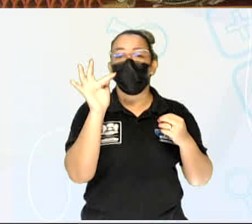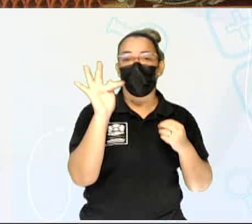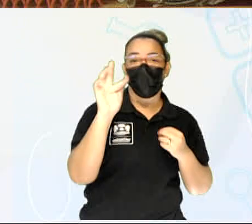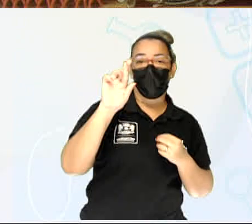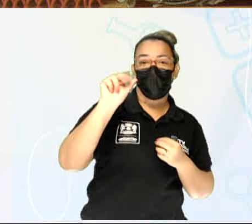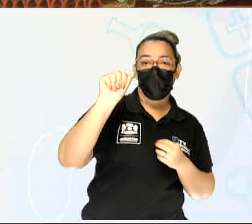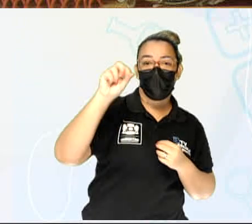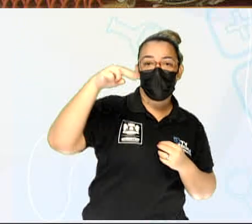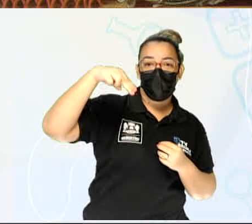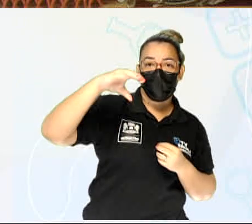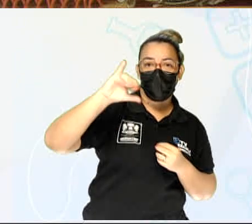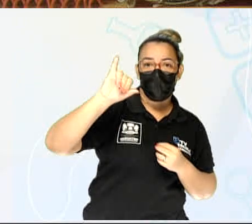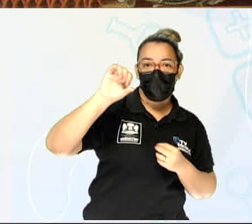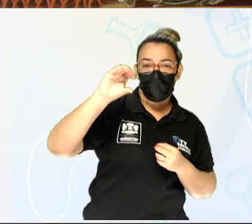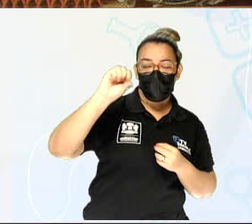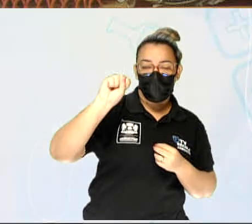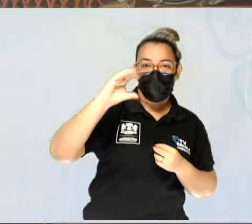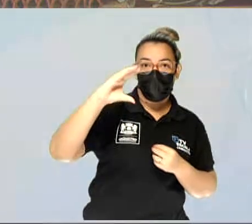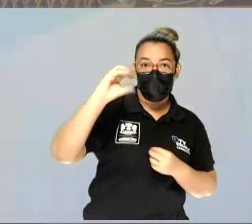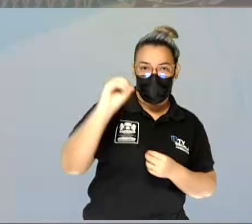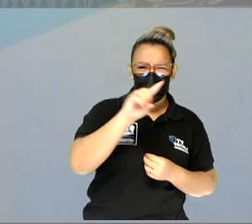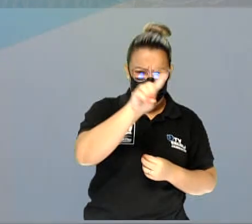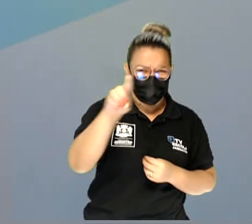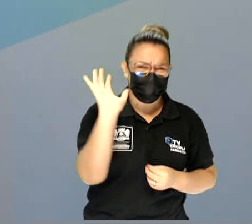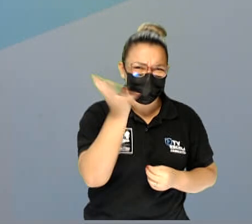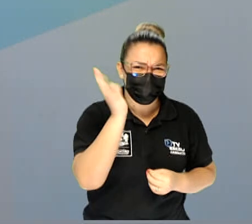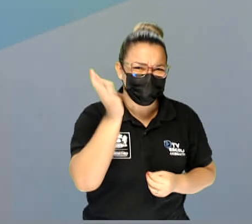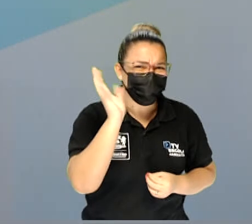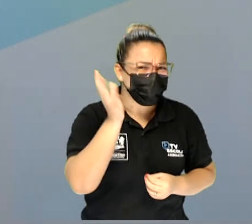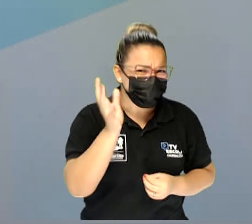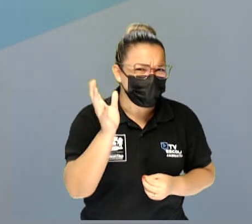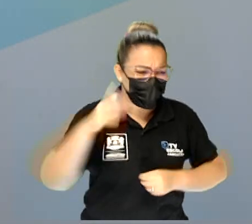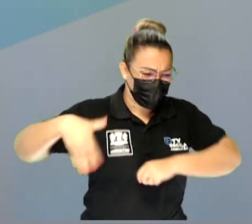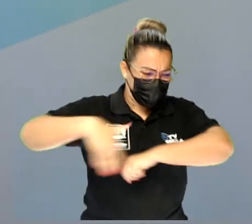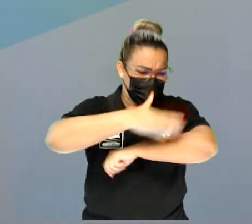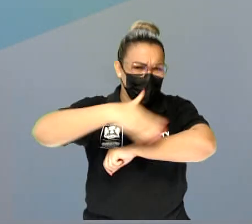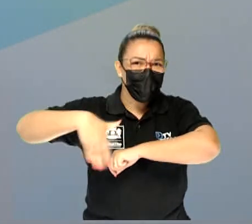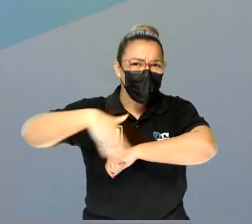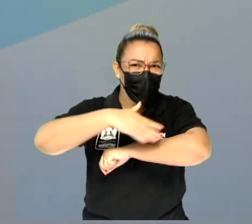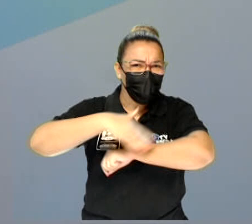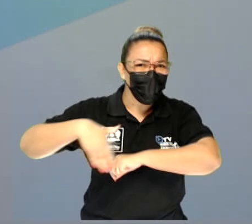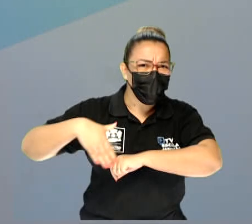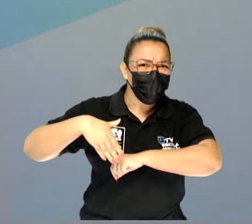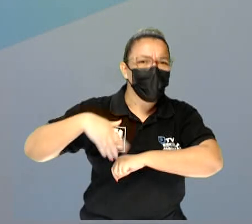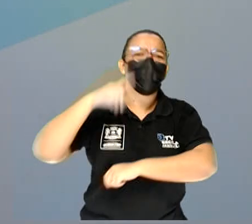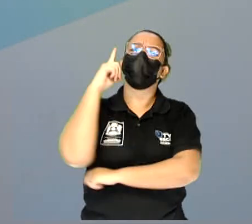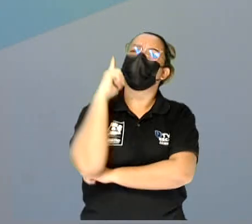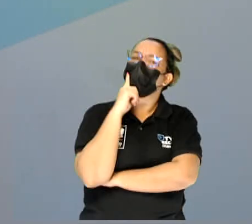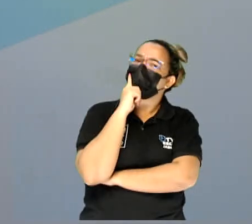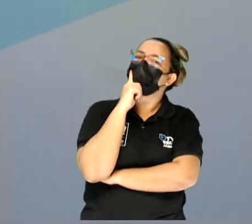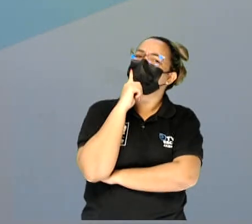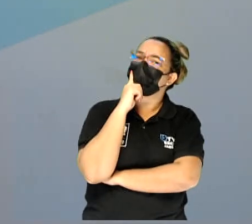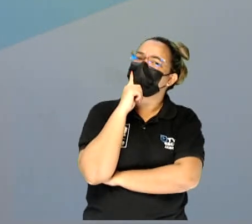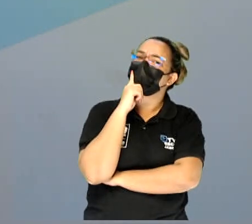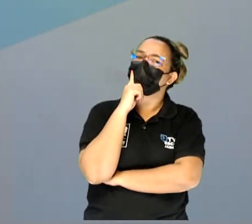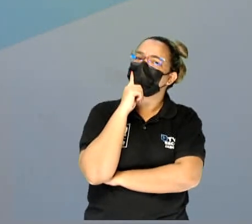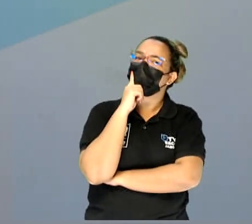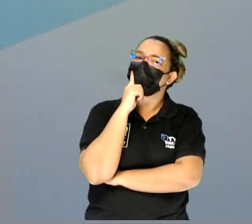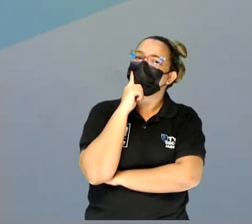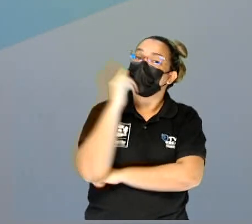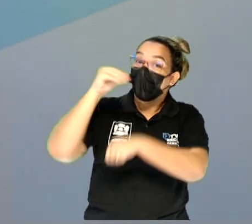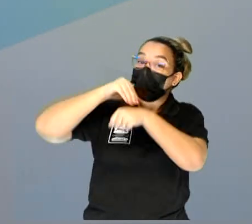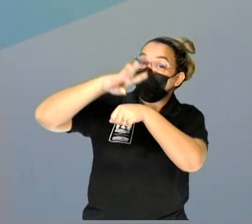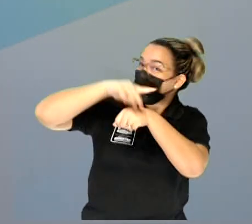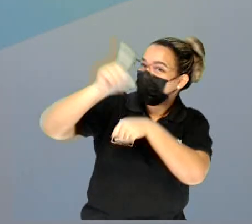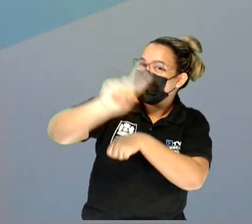de Menezes. Eu acho que vocês já escutaram alguma rua com esse nome, Barreto de Menezes. Não vou dar a